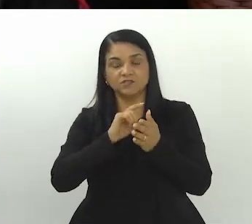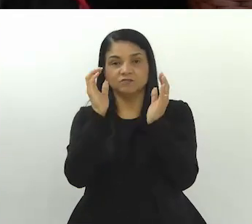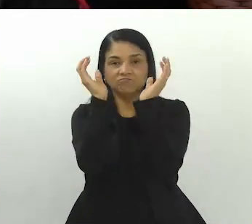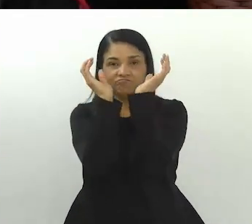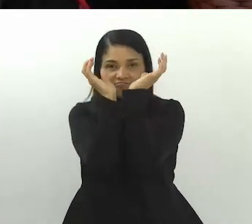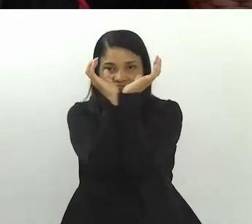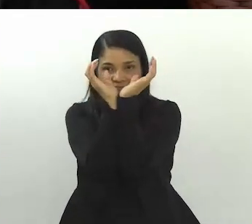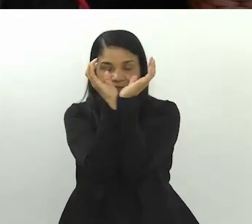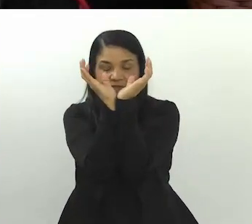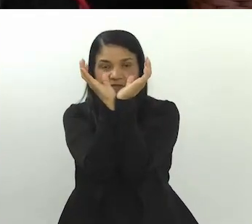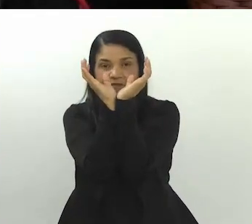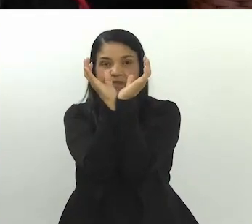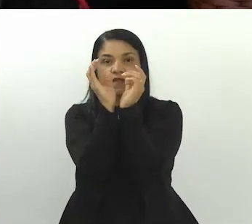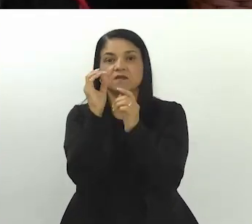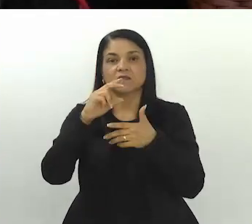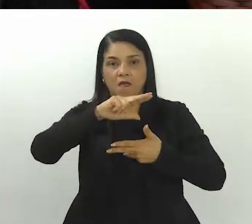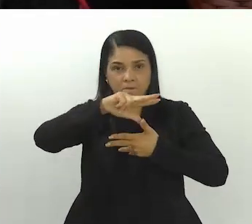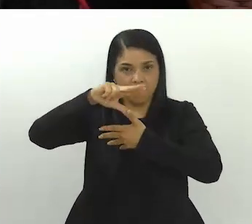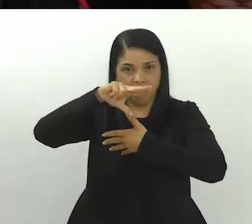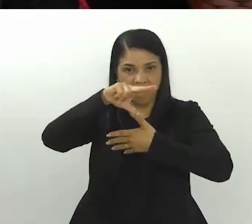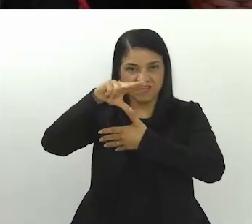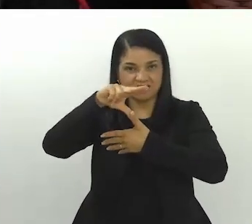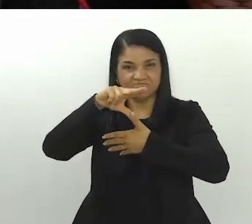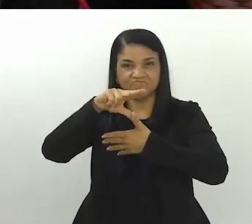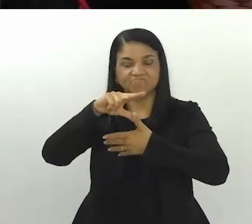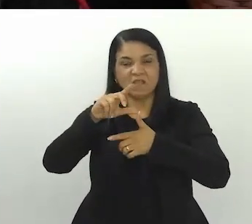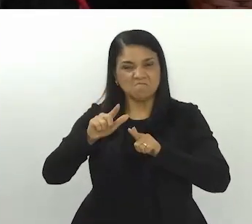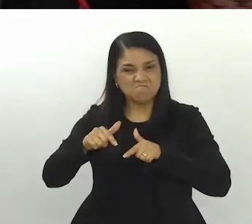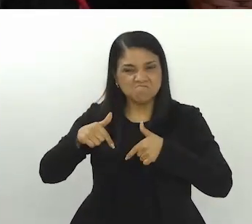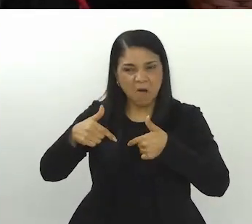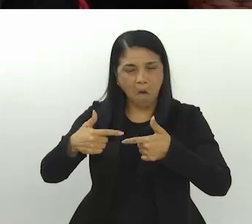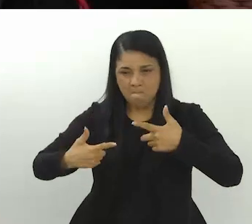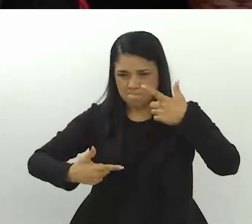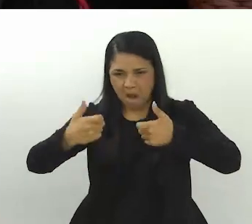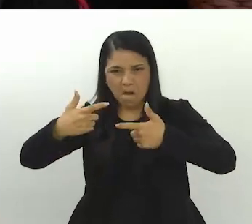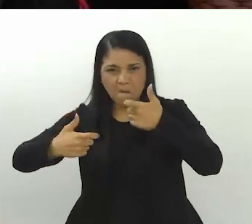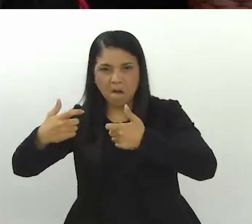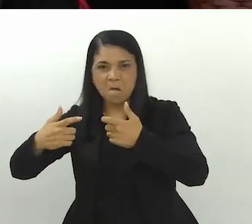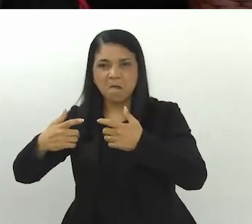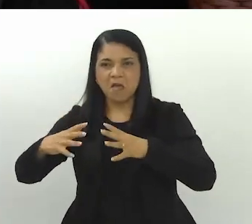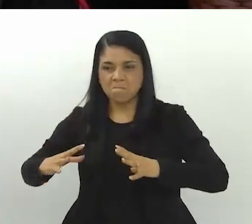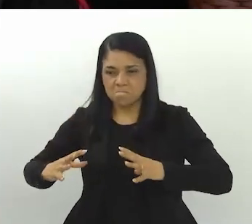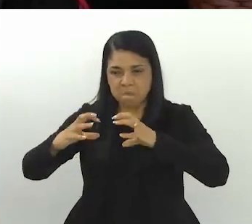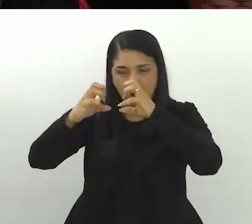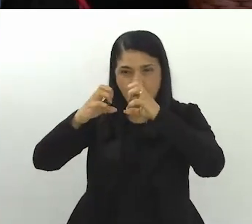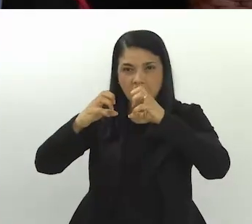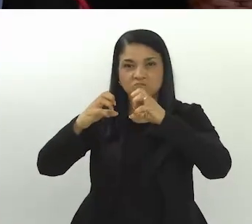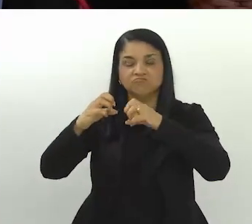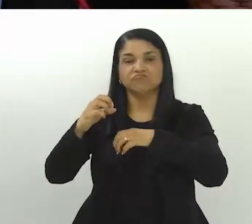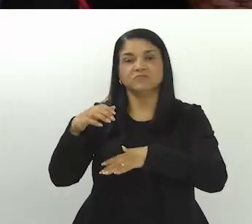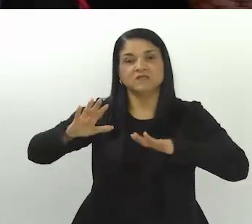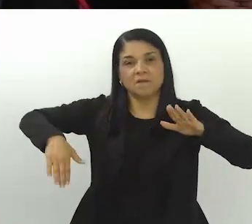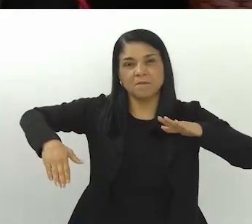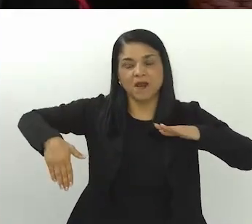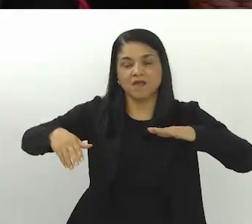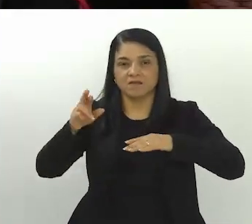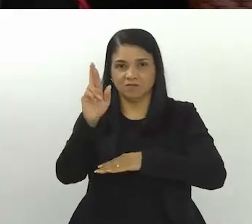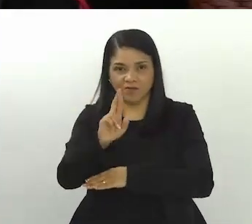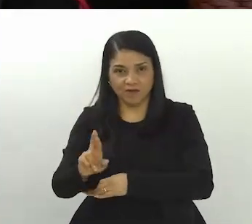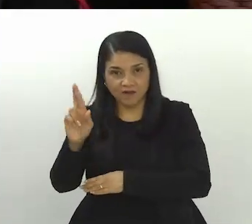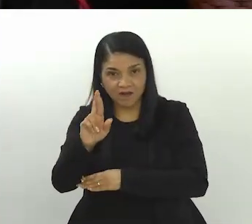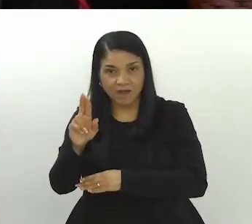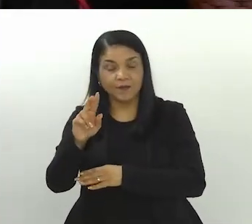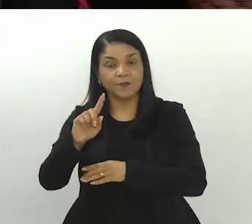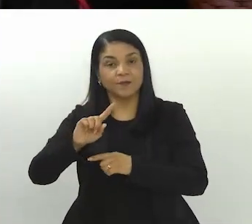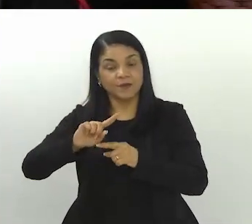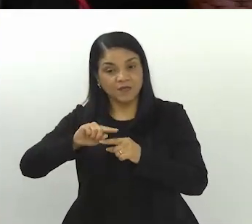no Maracanã, pela Copa Libertadores da América, aqueles atos de banditismo, selvageria na Praia do Pontal, na zona oeste do Rio, no